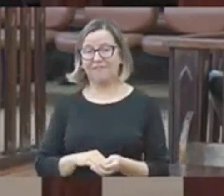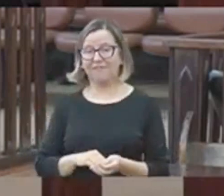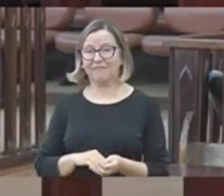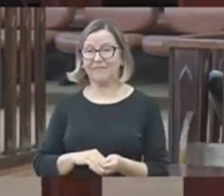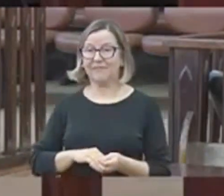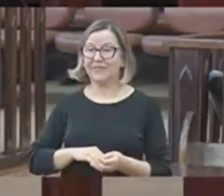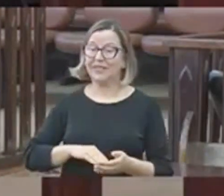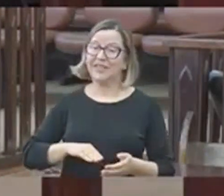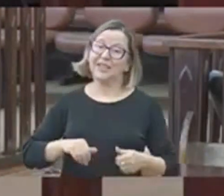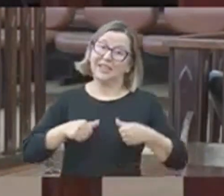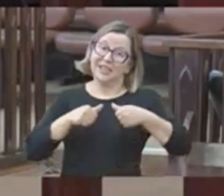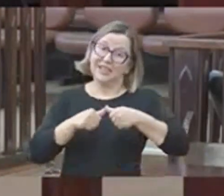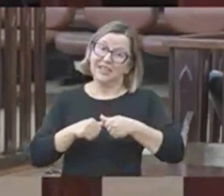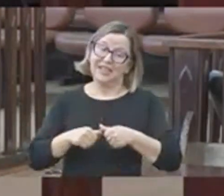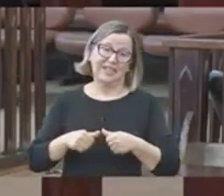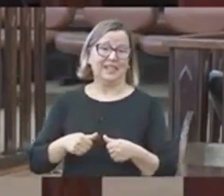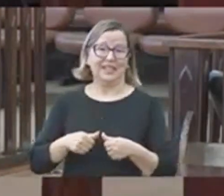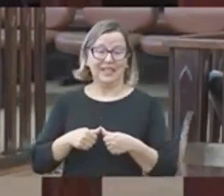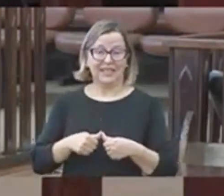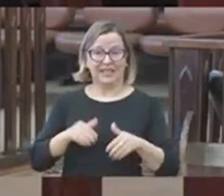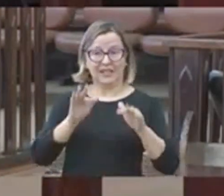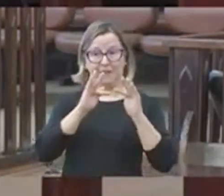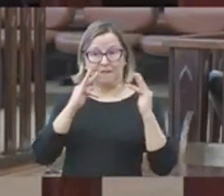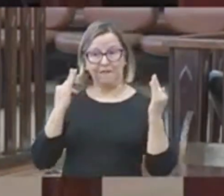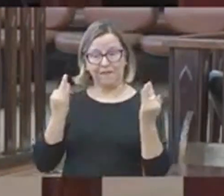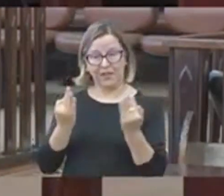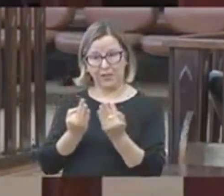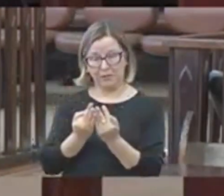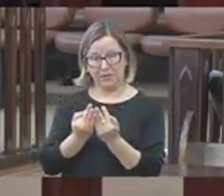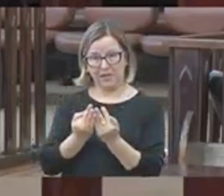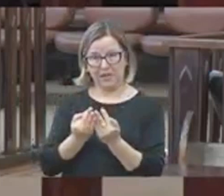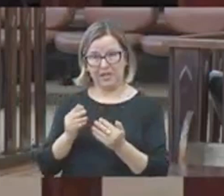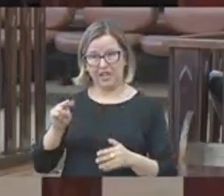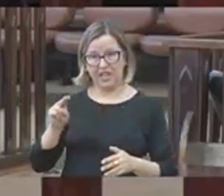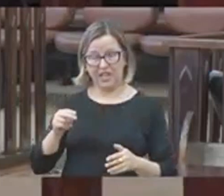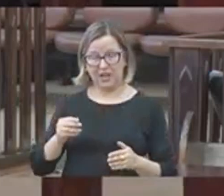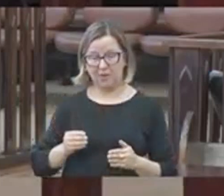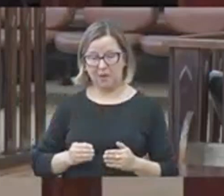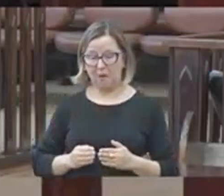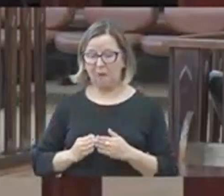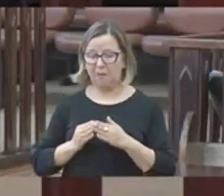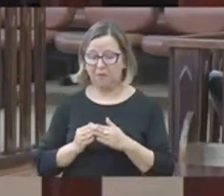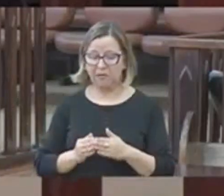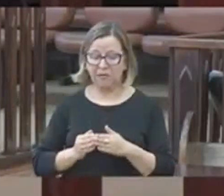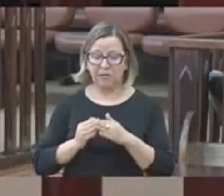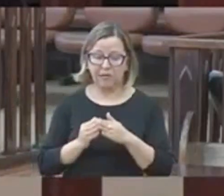familiar está navegando para a destruição.